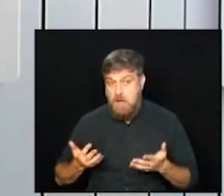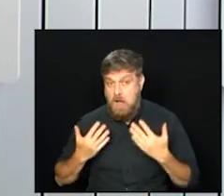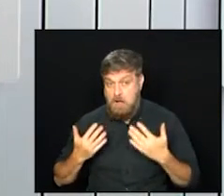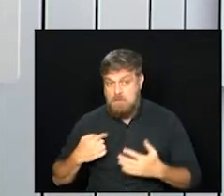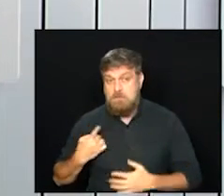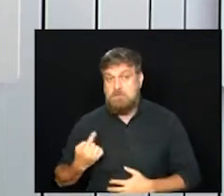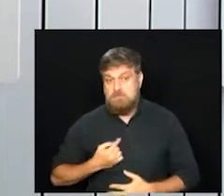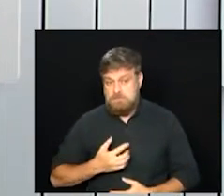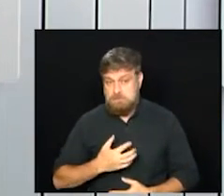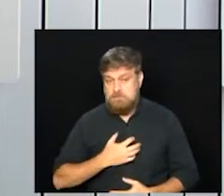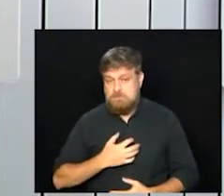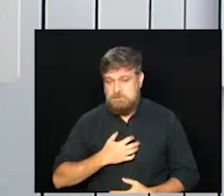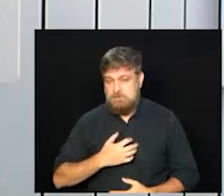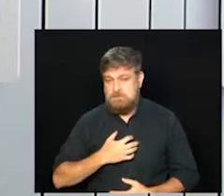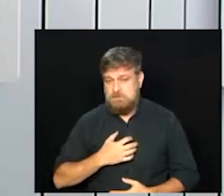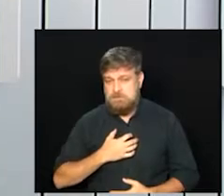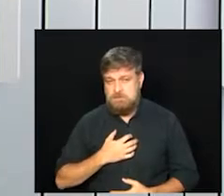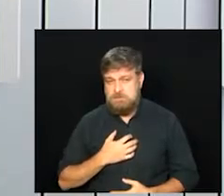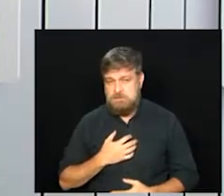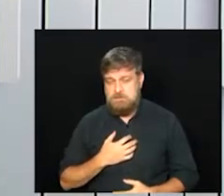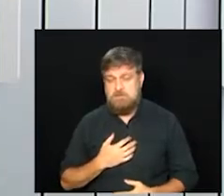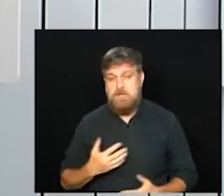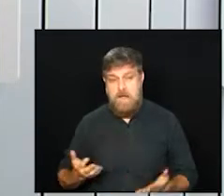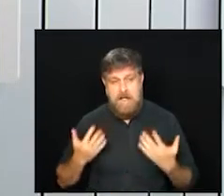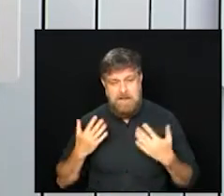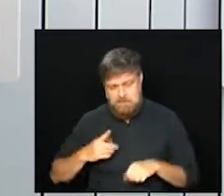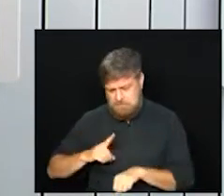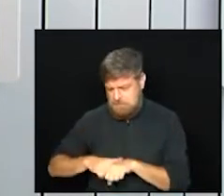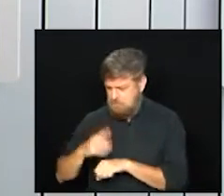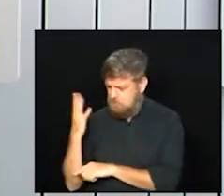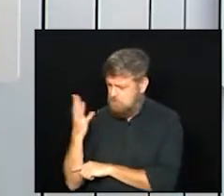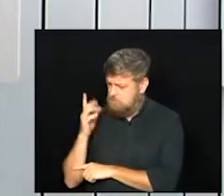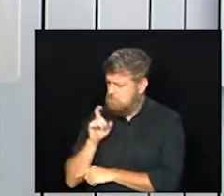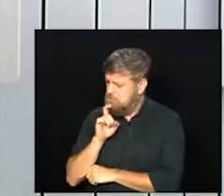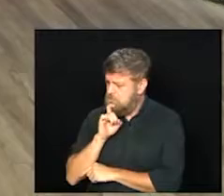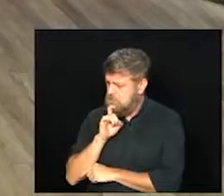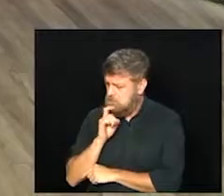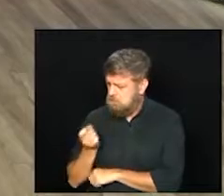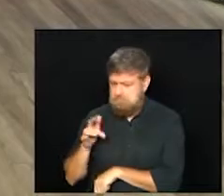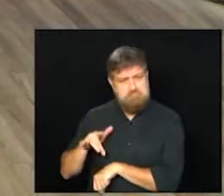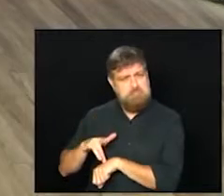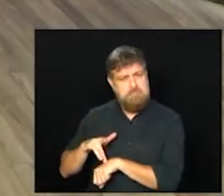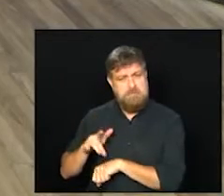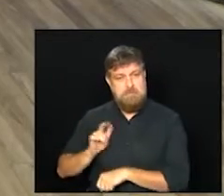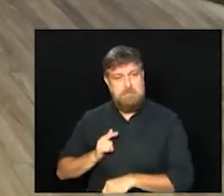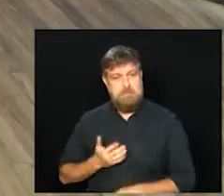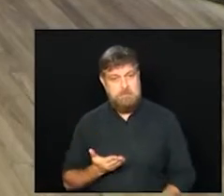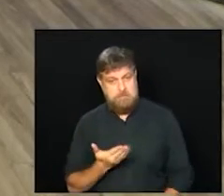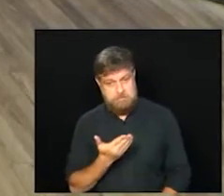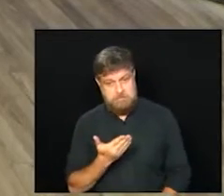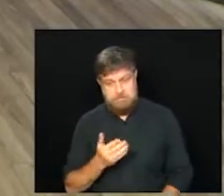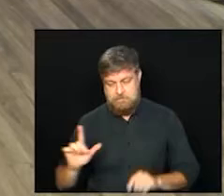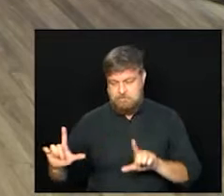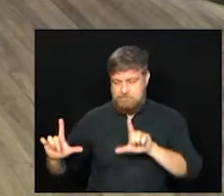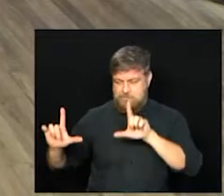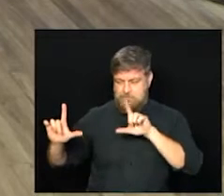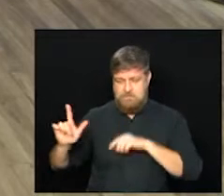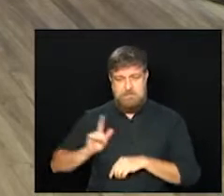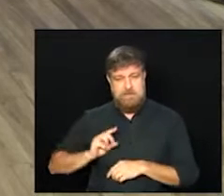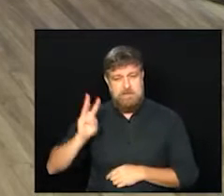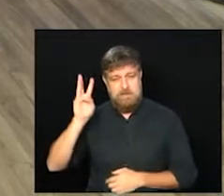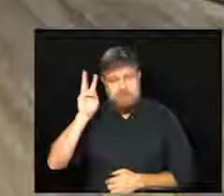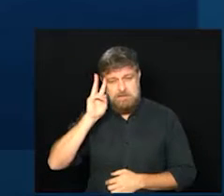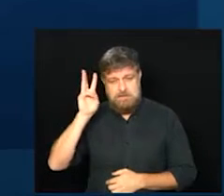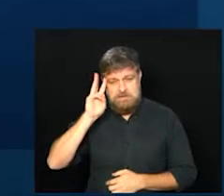vamos sentir um pouco do verão em pleno inverno. Vamos às temperaturas? Elas já estão aqui na minha tela. Olha só,